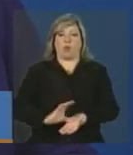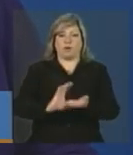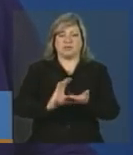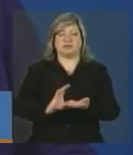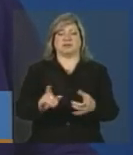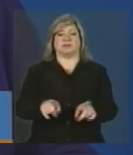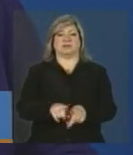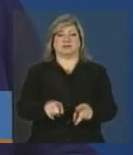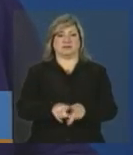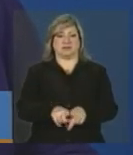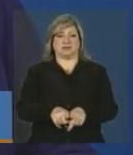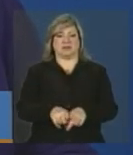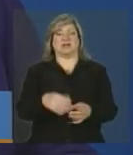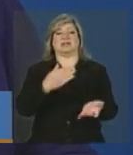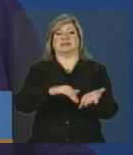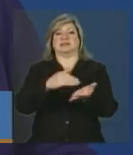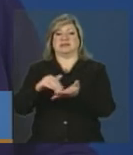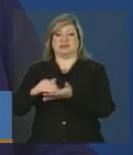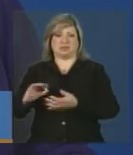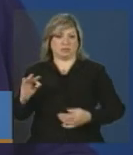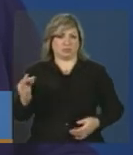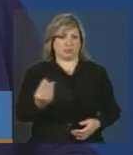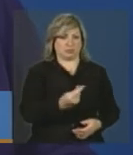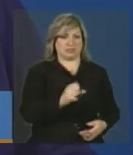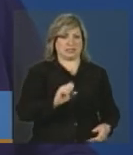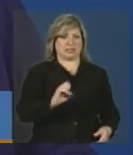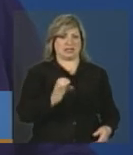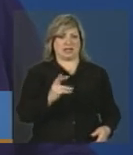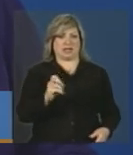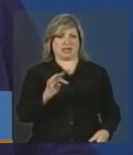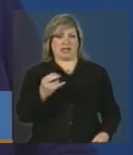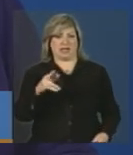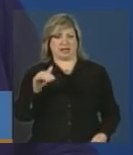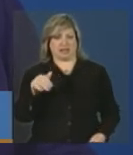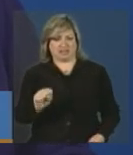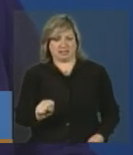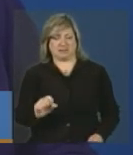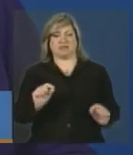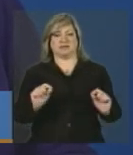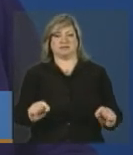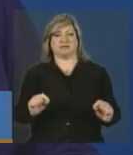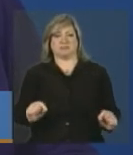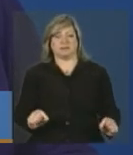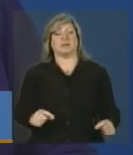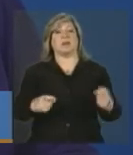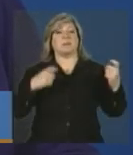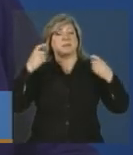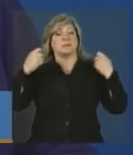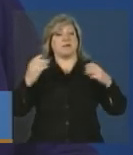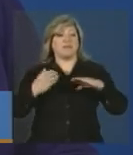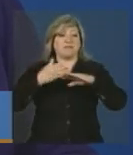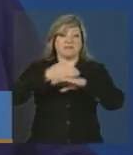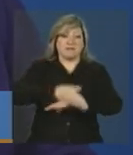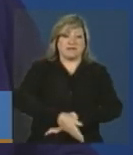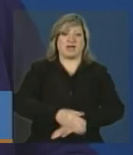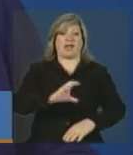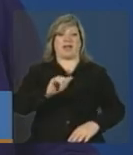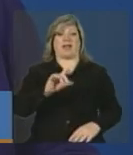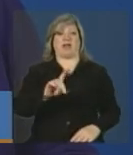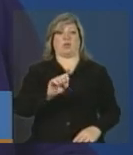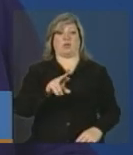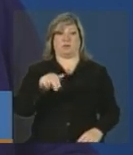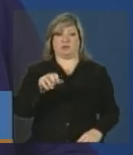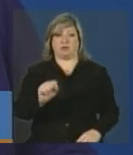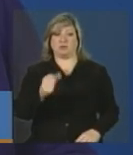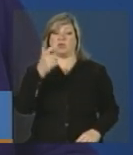e as secretarias se preocupem e ir até o CAD SUAS, acessar